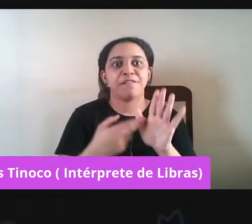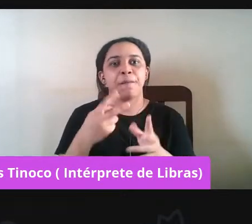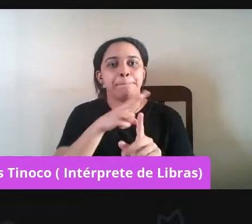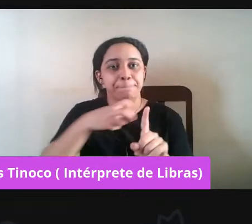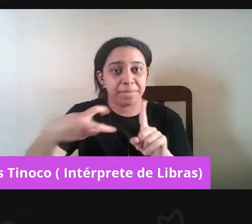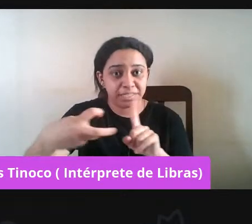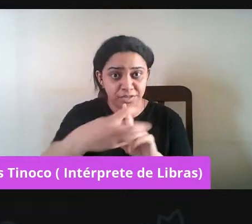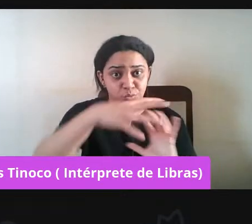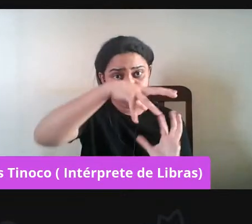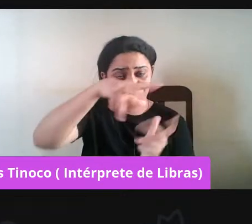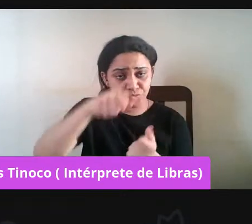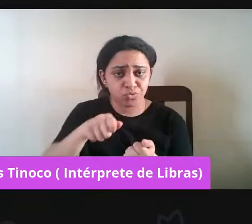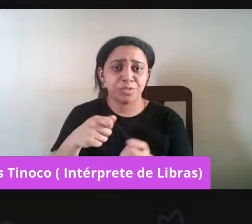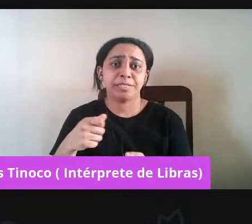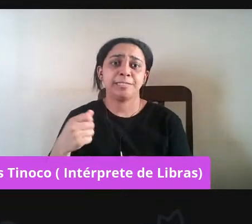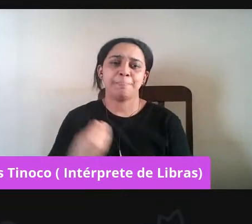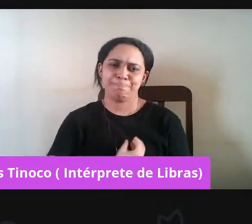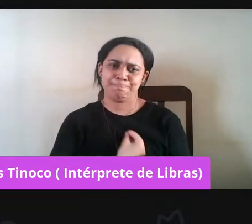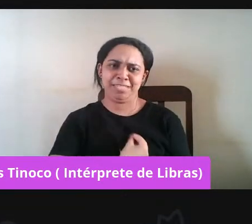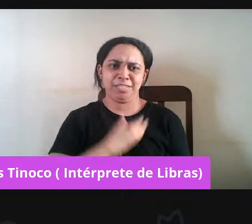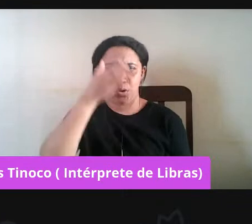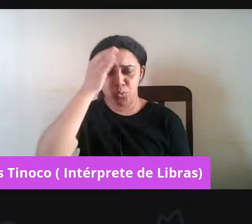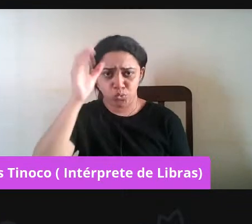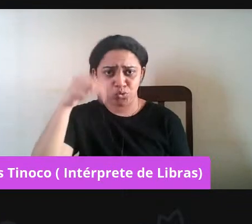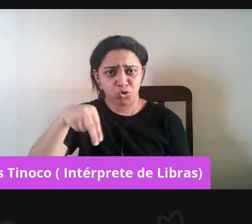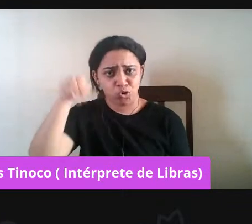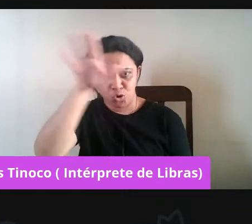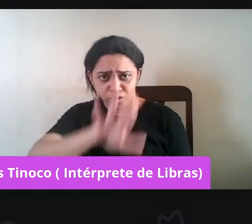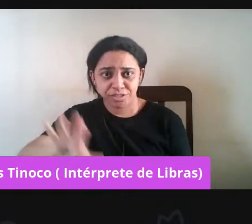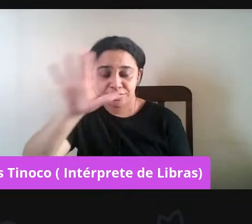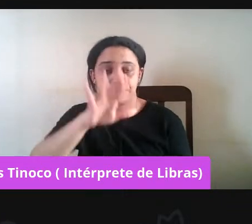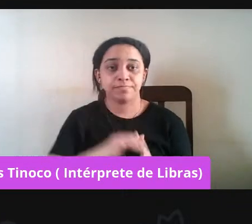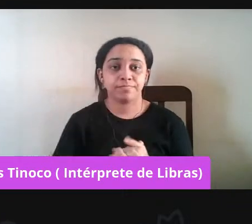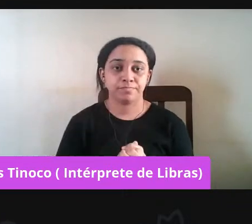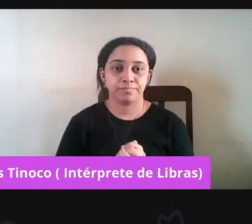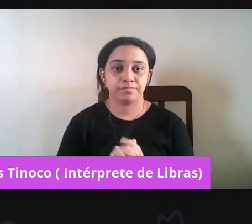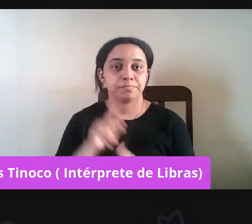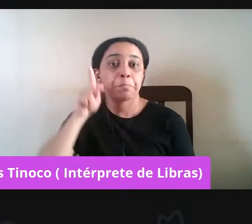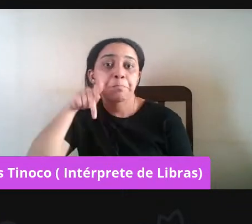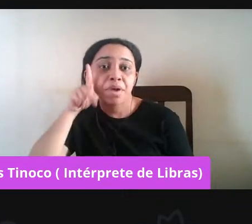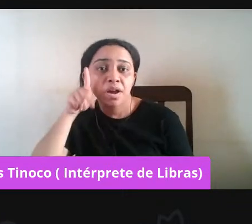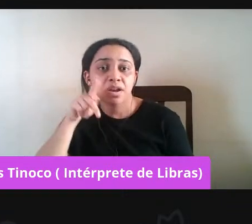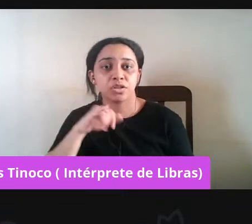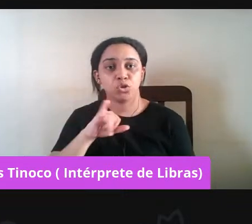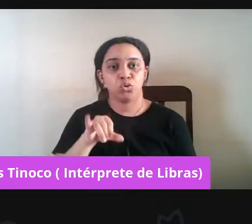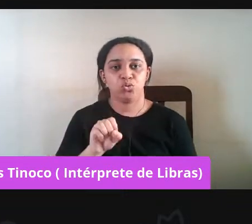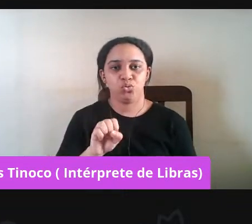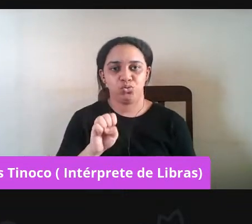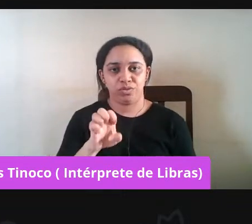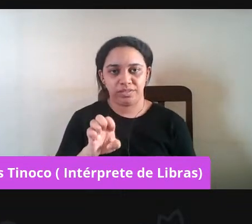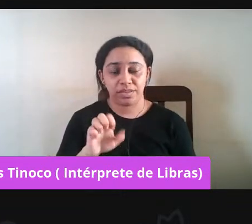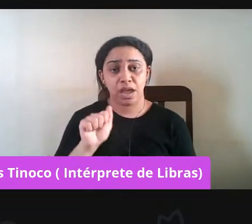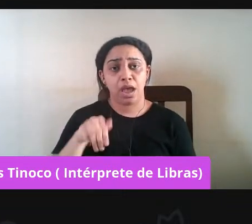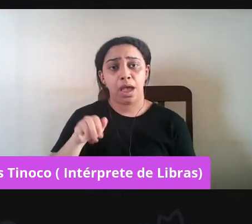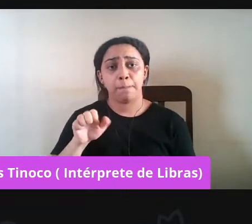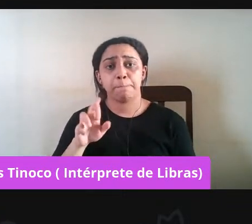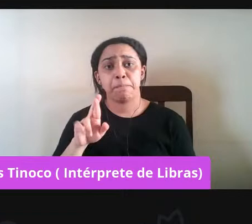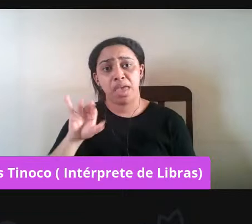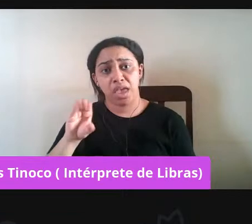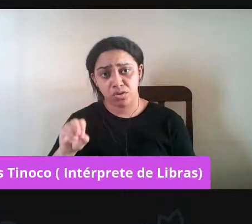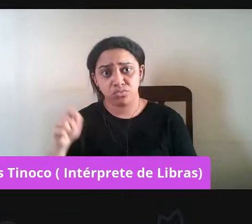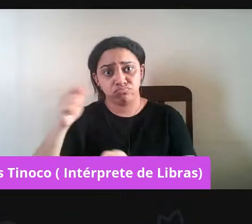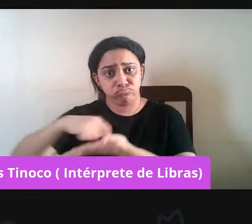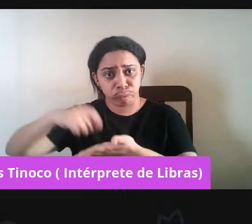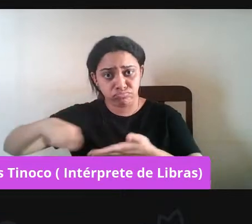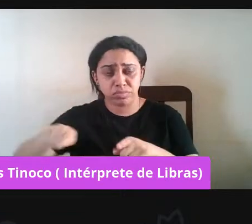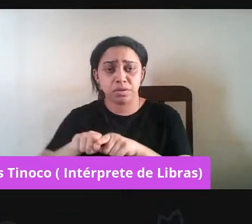presente nesta fraseologia. Como representante da literatura regional paraibana, José Américo de Almeida, escritor e político que se preocupou